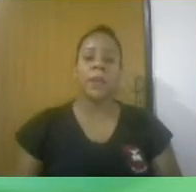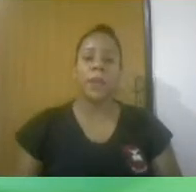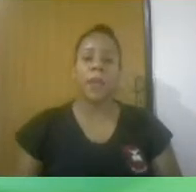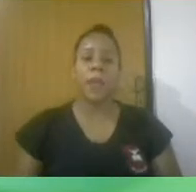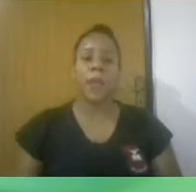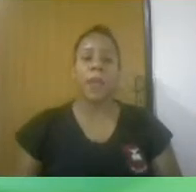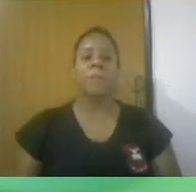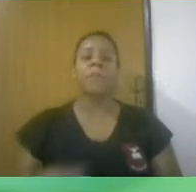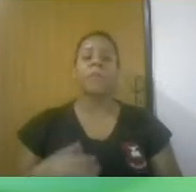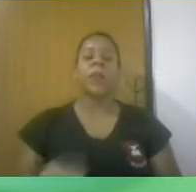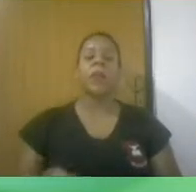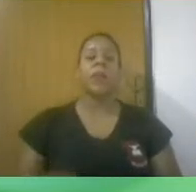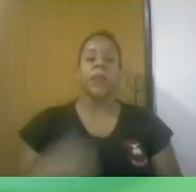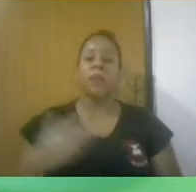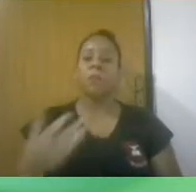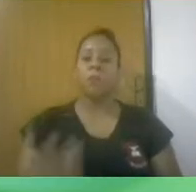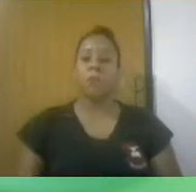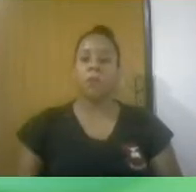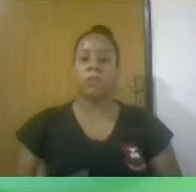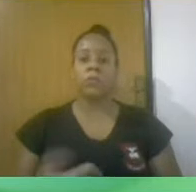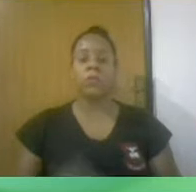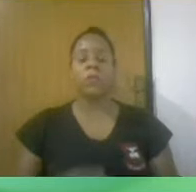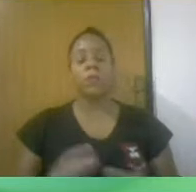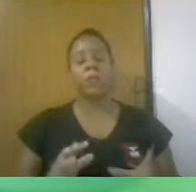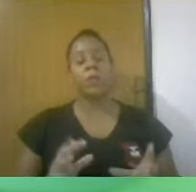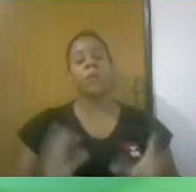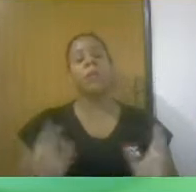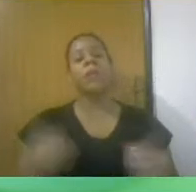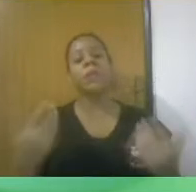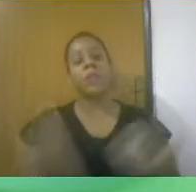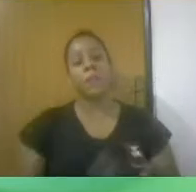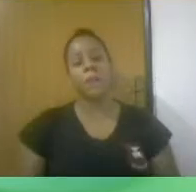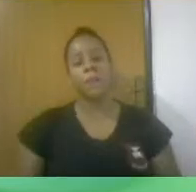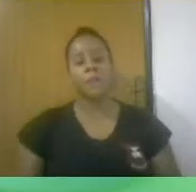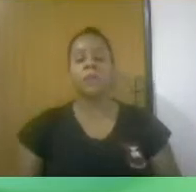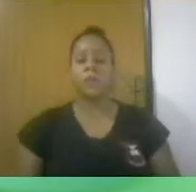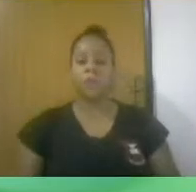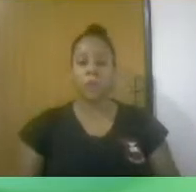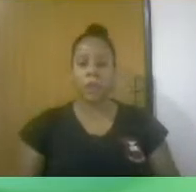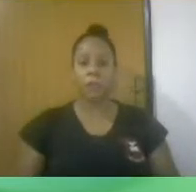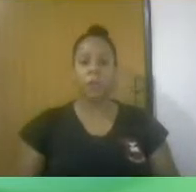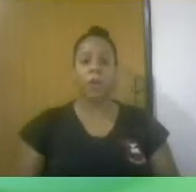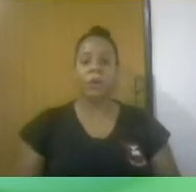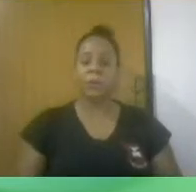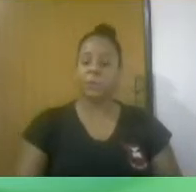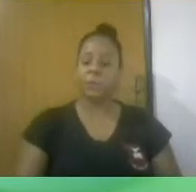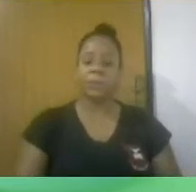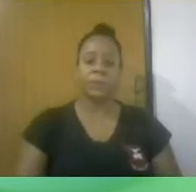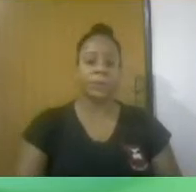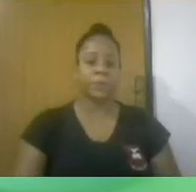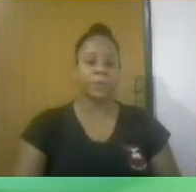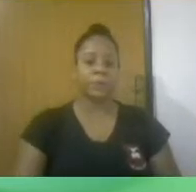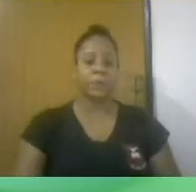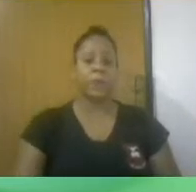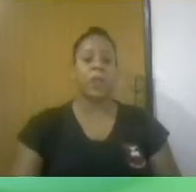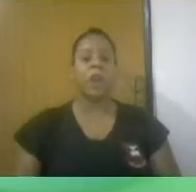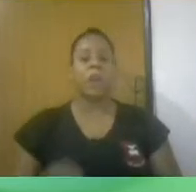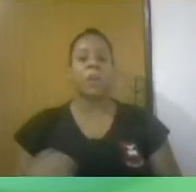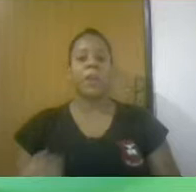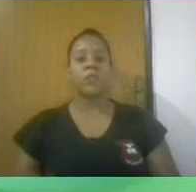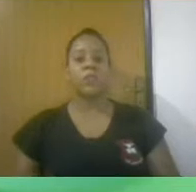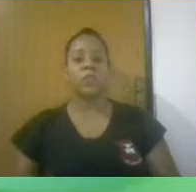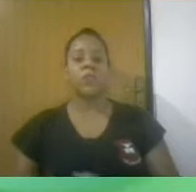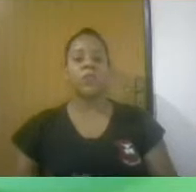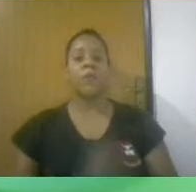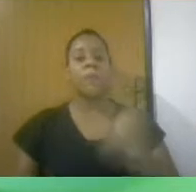poder guerrear, né, em prol de poder manter o seu território.